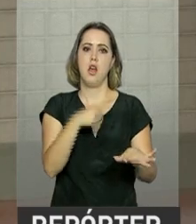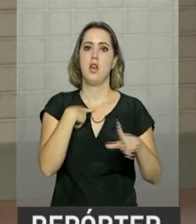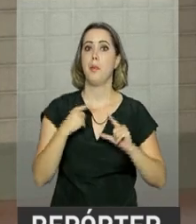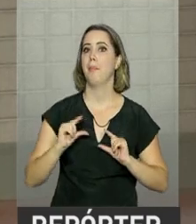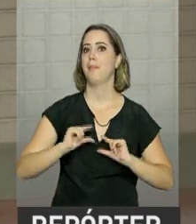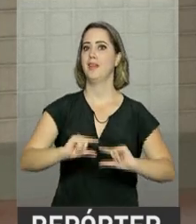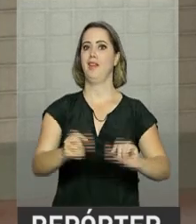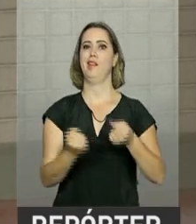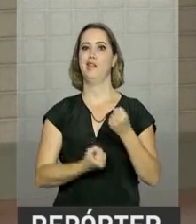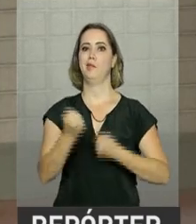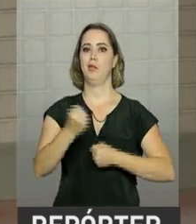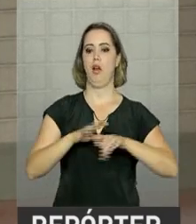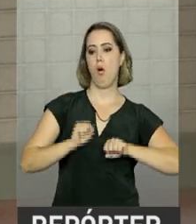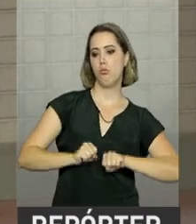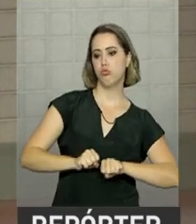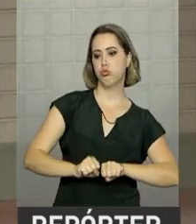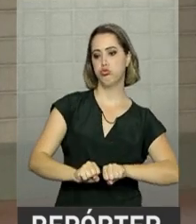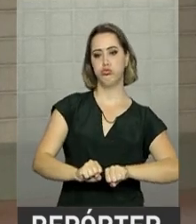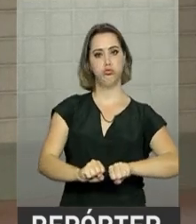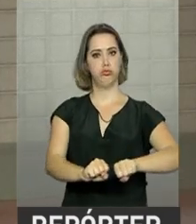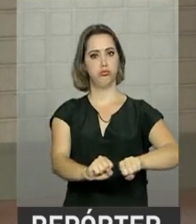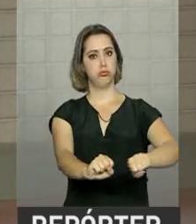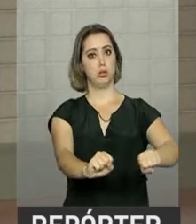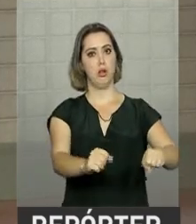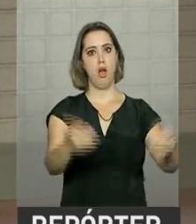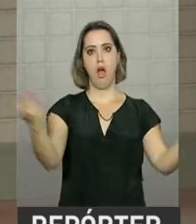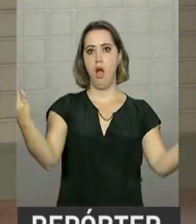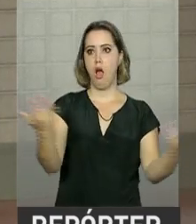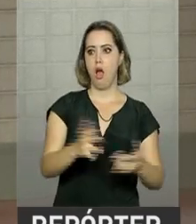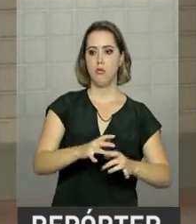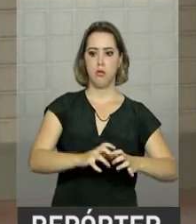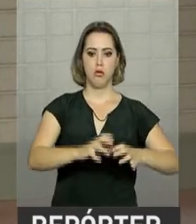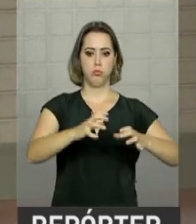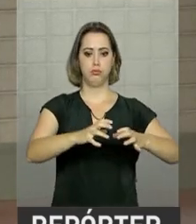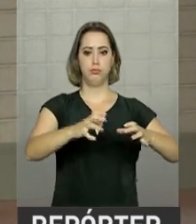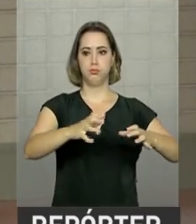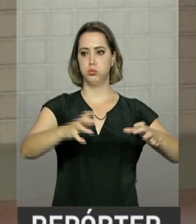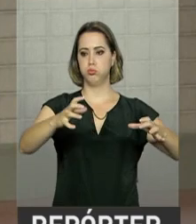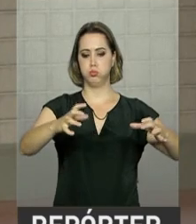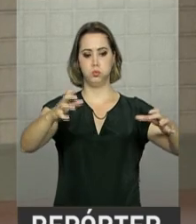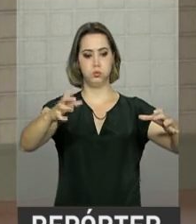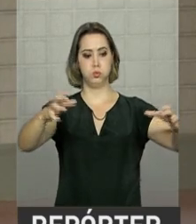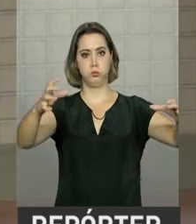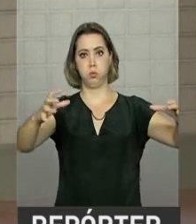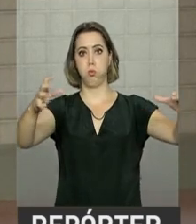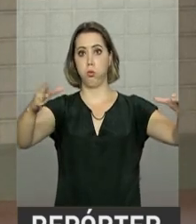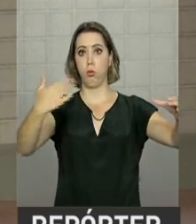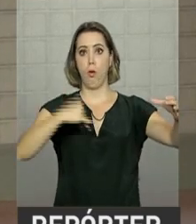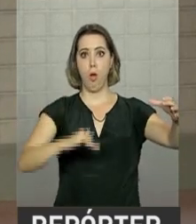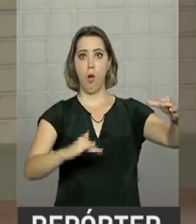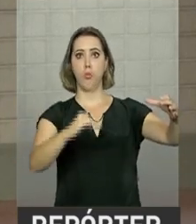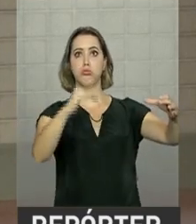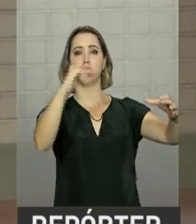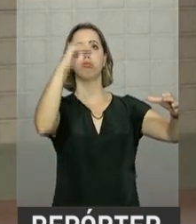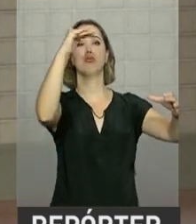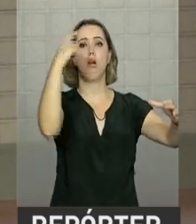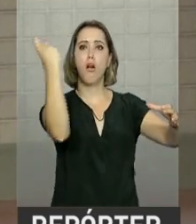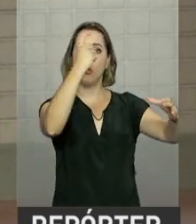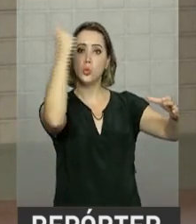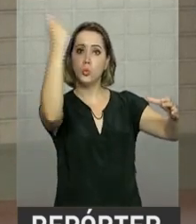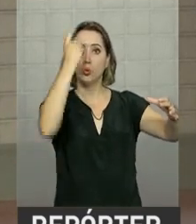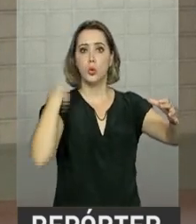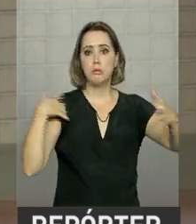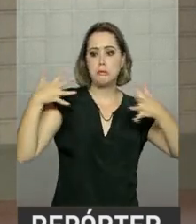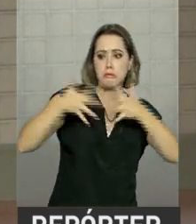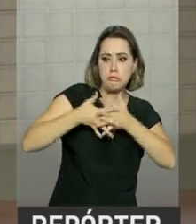empurrava manualmente era uma coisa pequena esses carros foram crescendo em tamanho em extensão em altura em complexidade